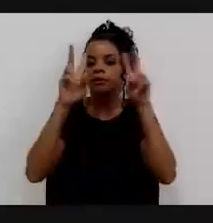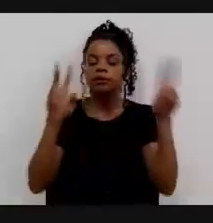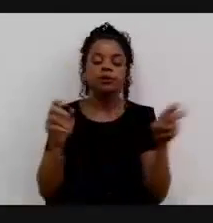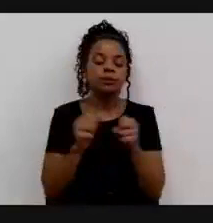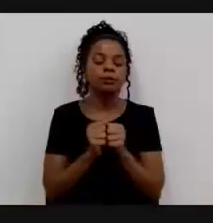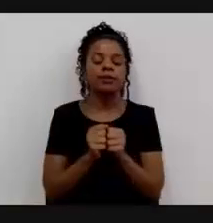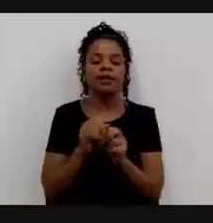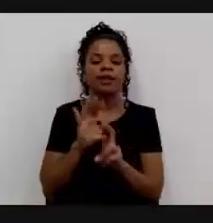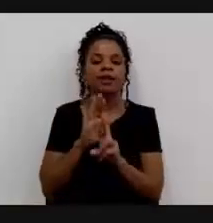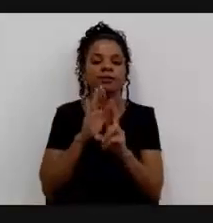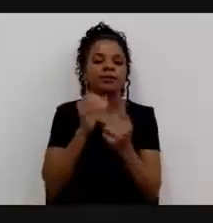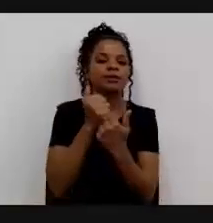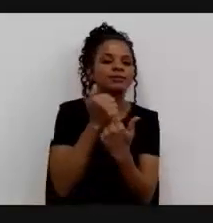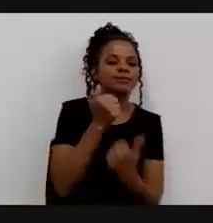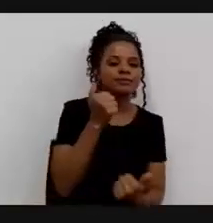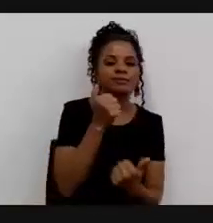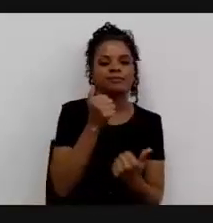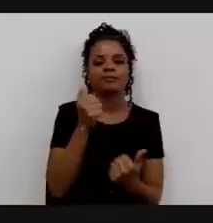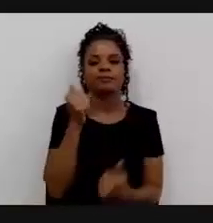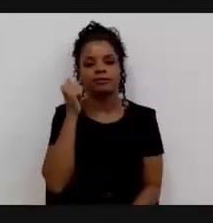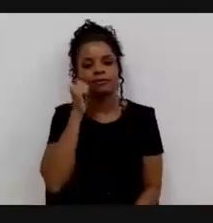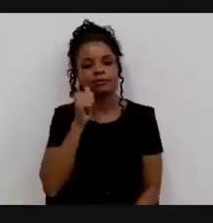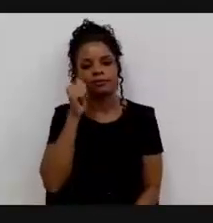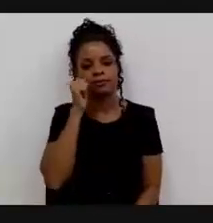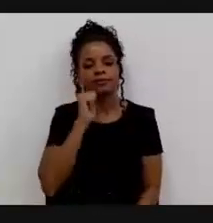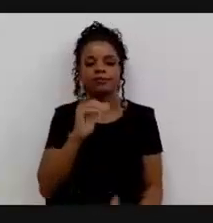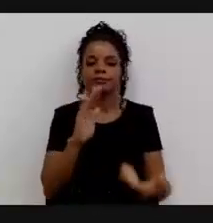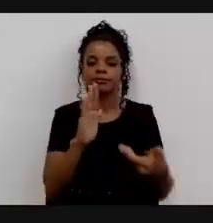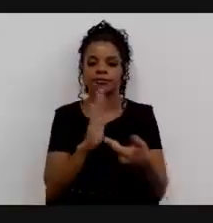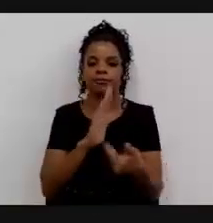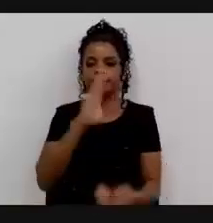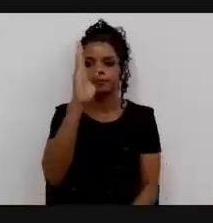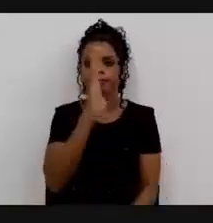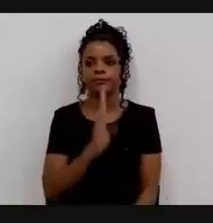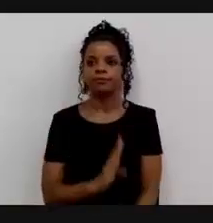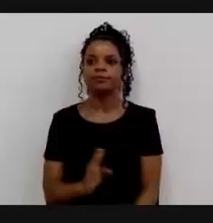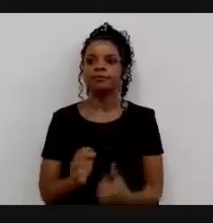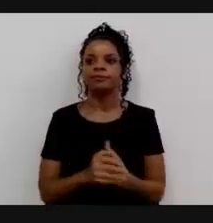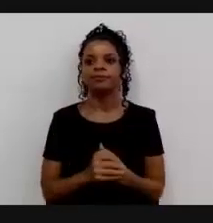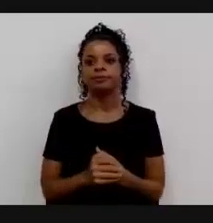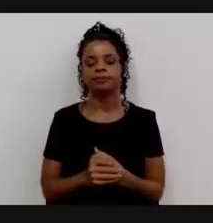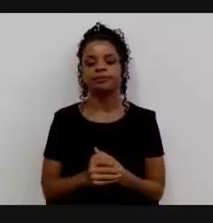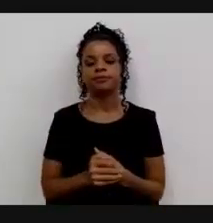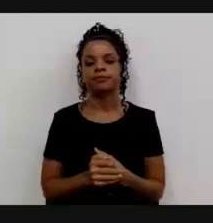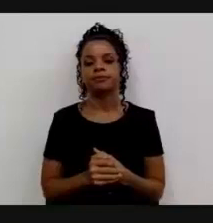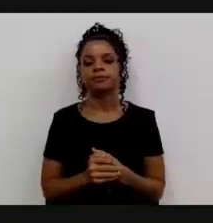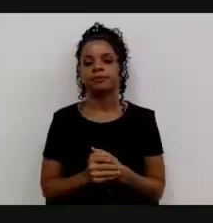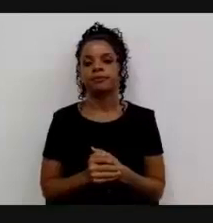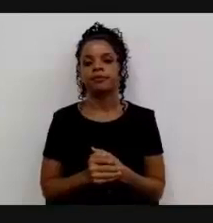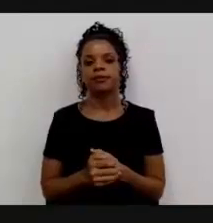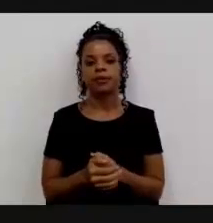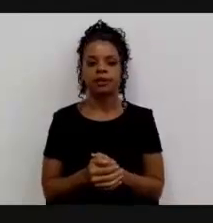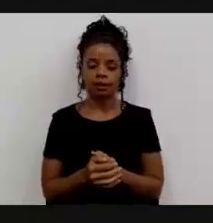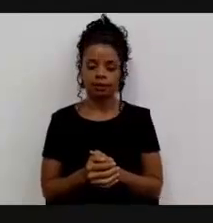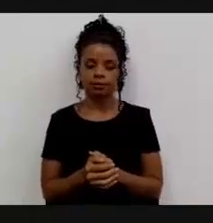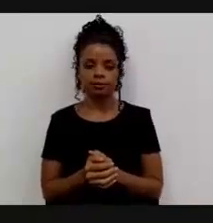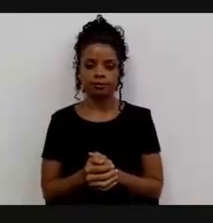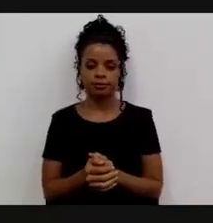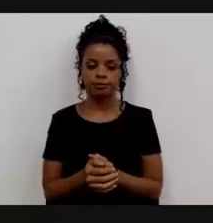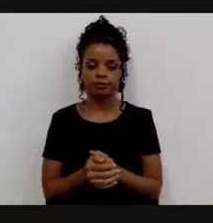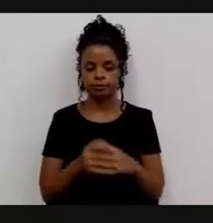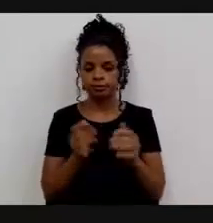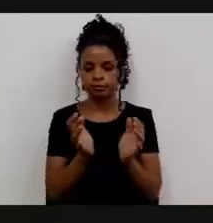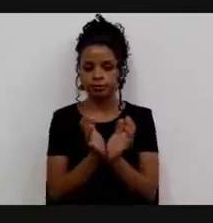superrepresentação feminina no parlamento brasileiro. O grupo de pesquisa, ele não é